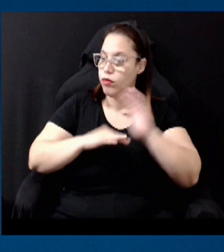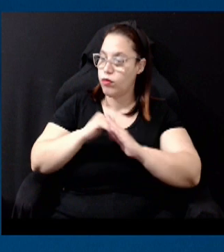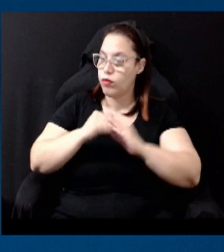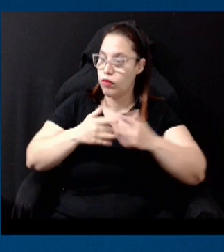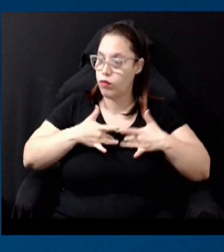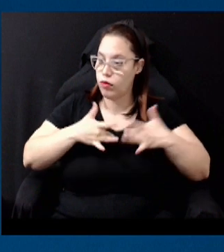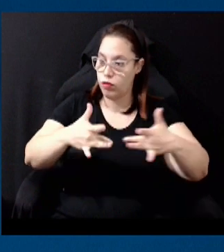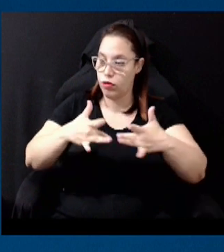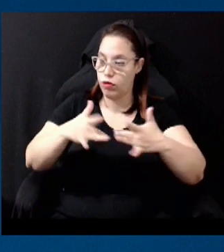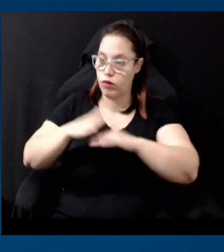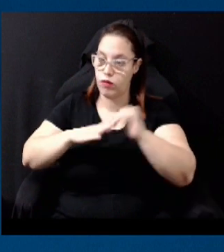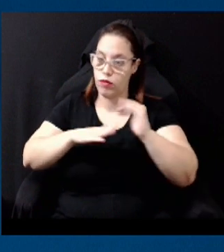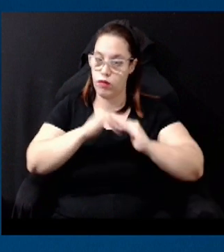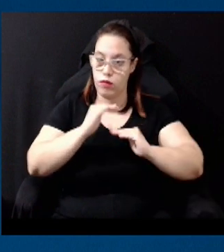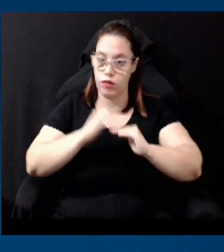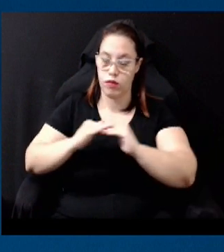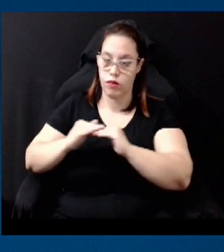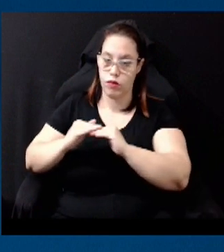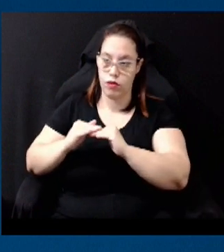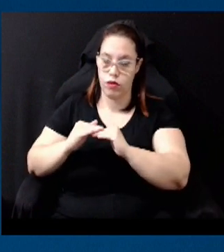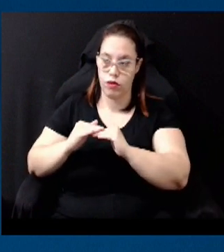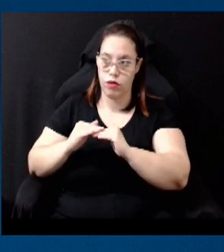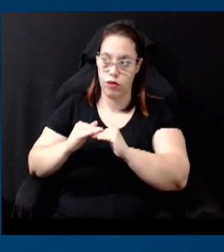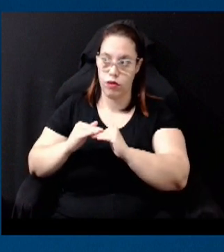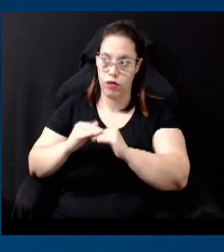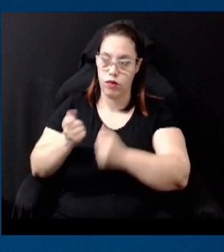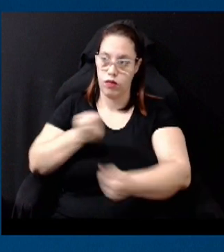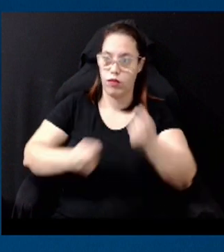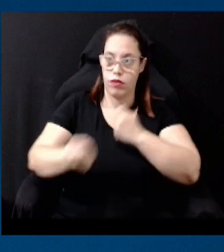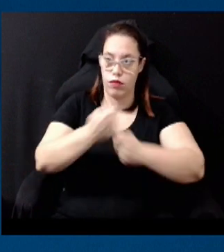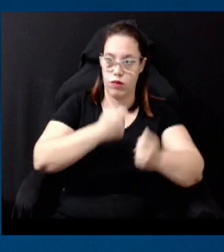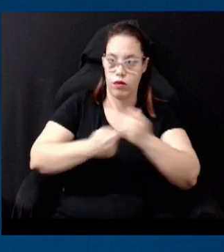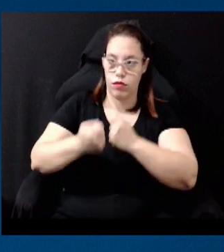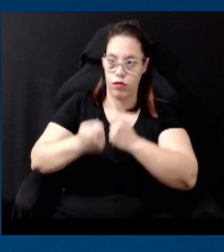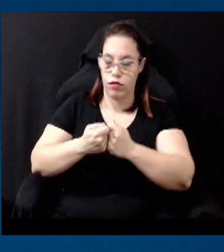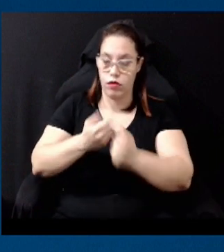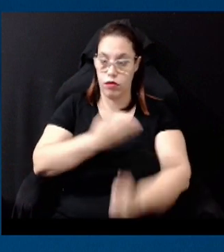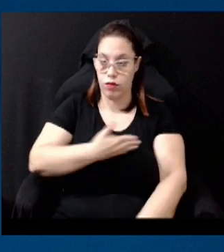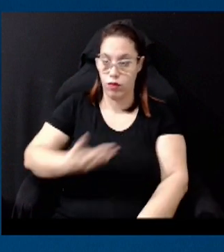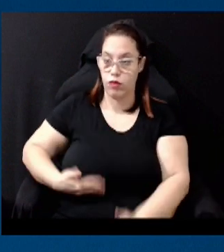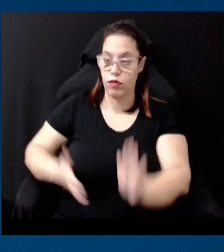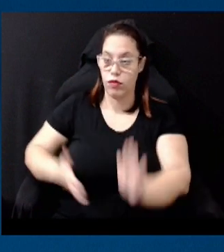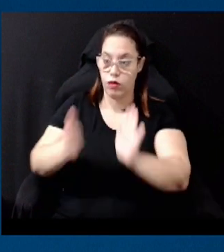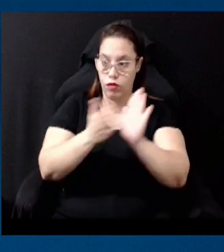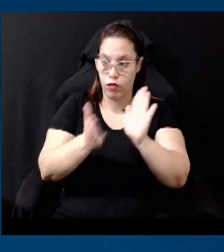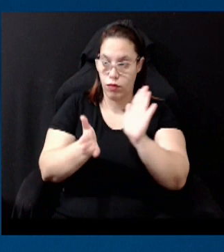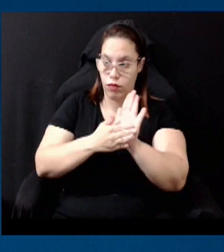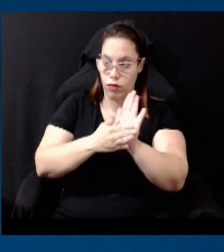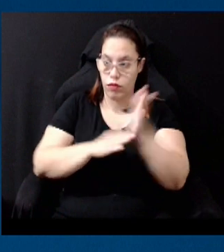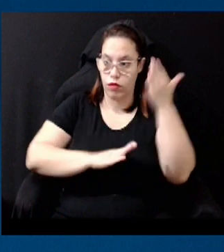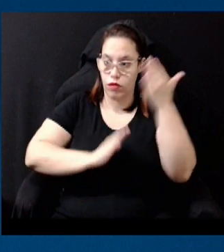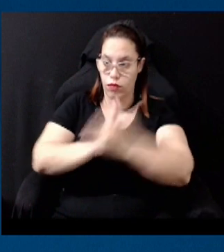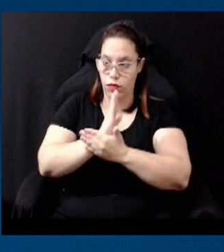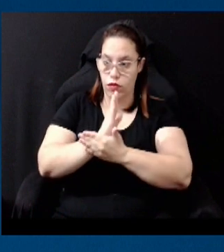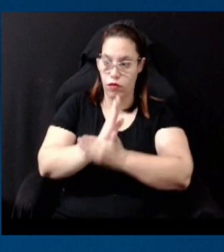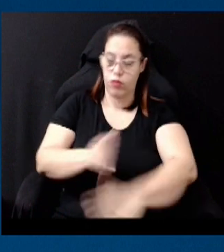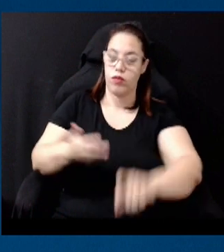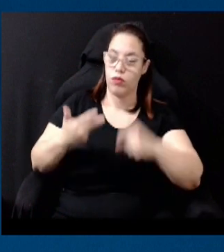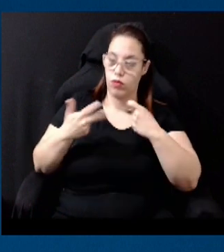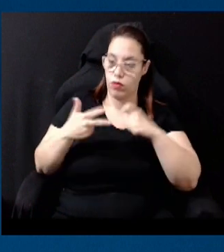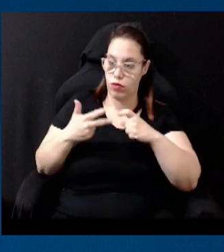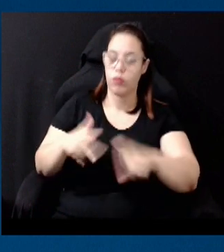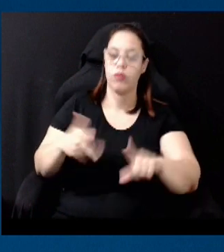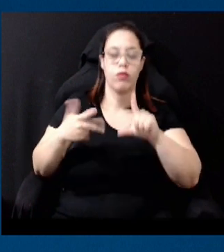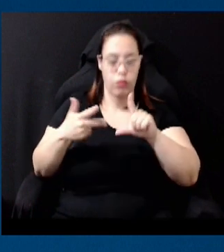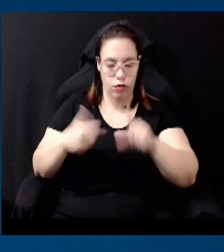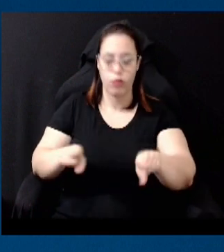materiais inservíveis da administração municipal. A proposta autoriza o Poder Executivo e Legislativo